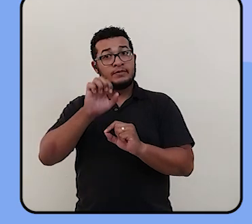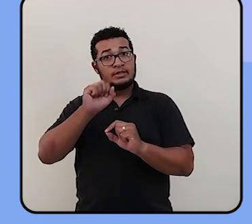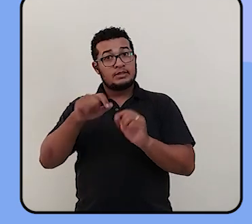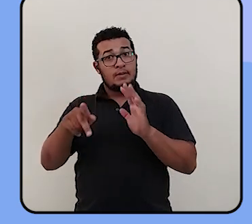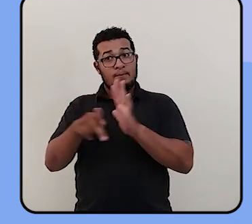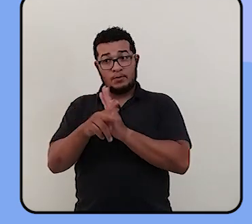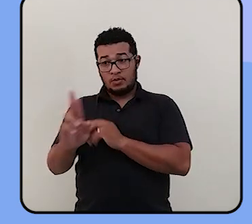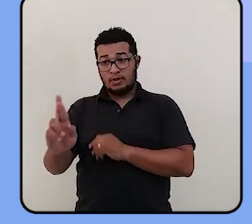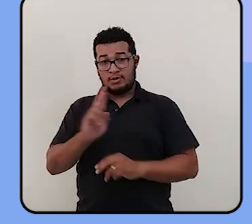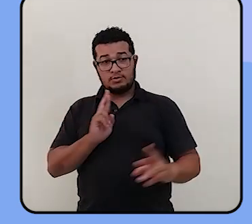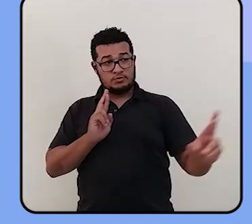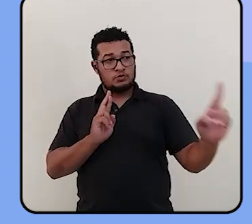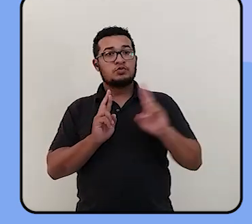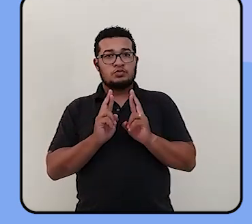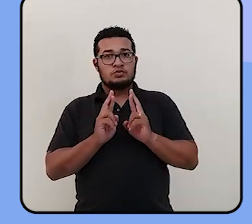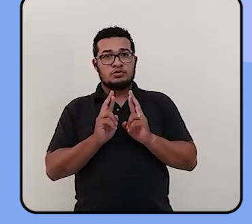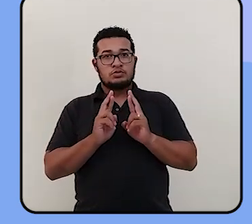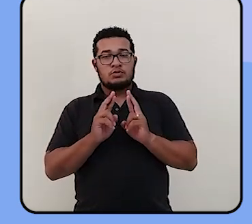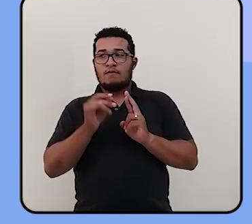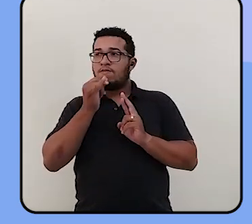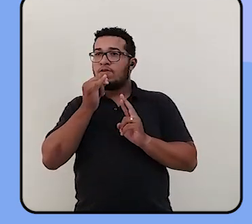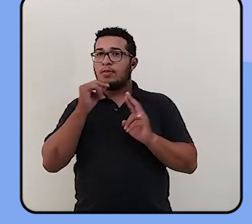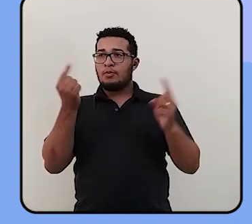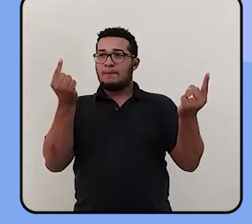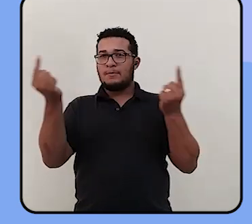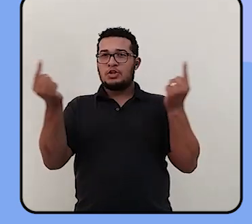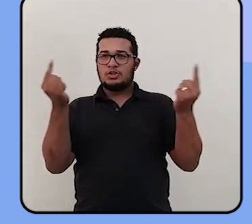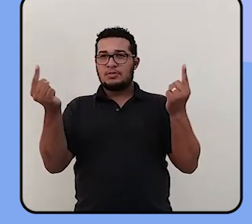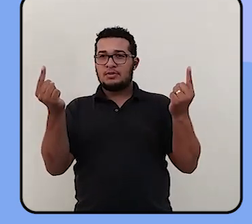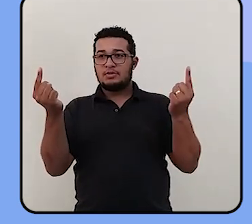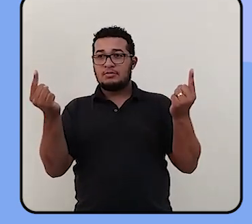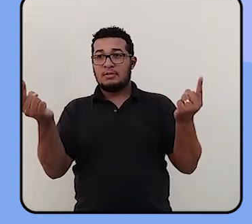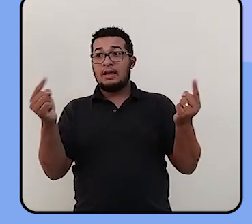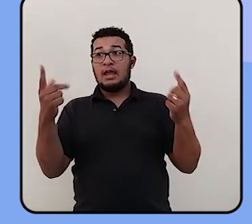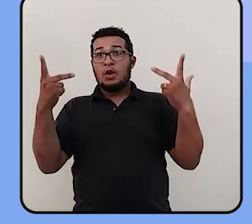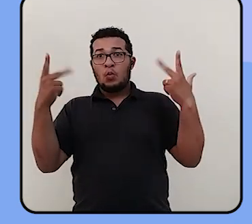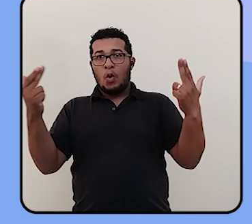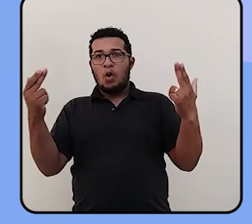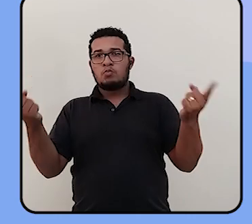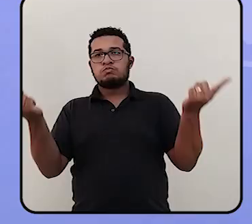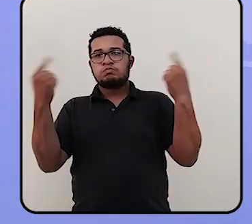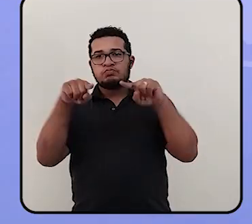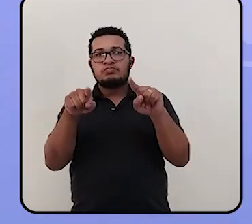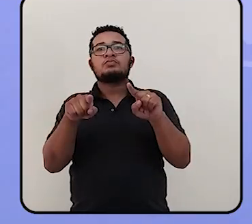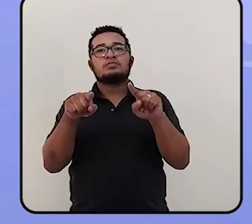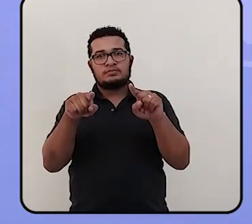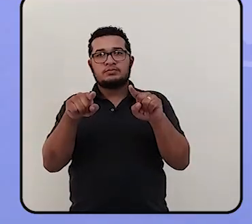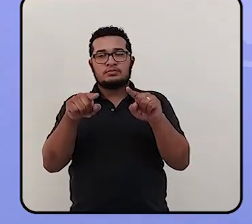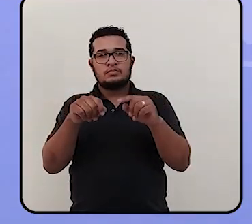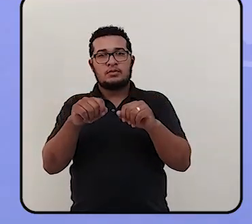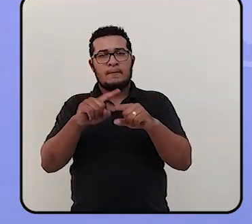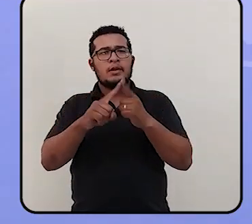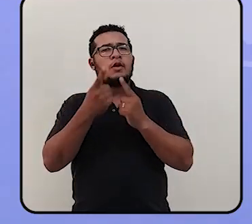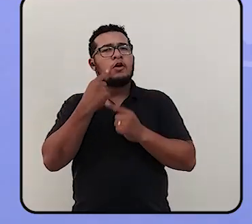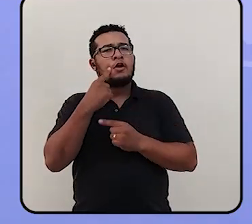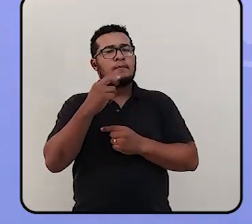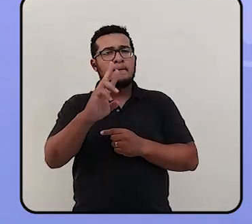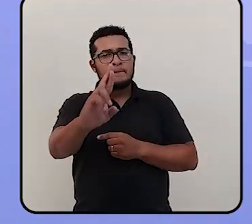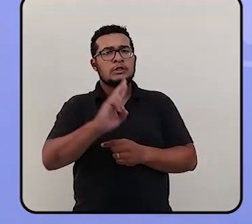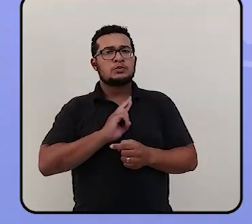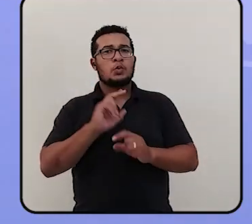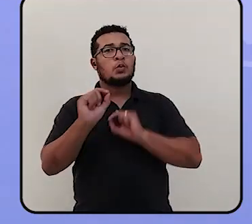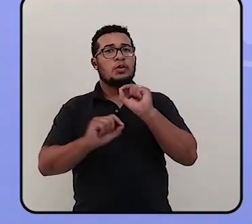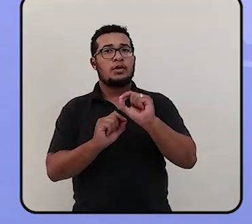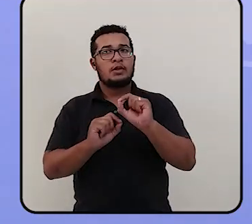o produto dos extremos é igual ao produto dos meios. Agora pode falar aqui para